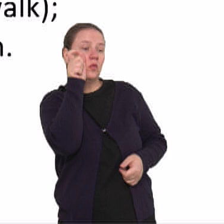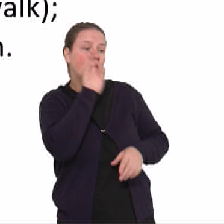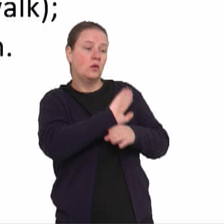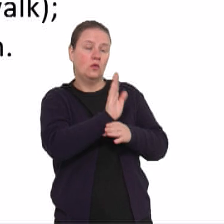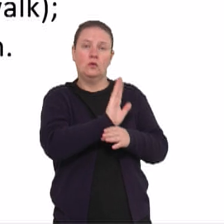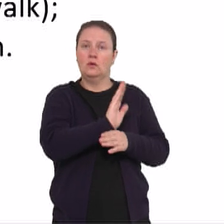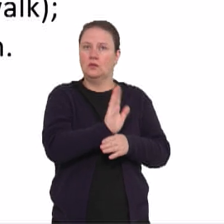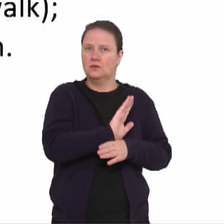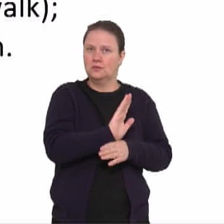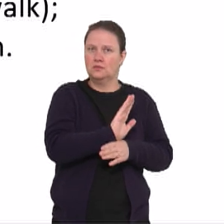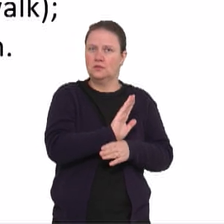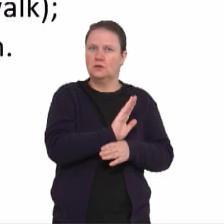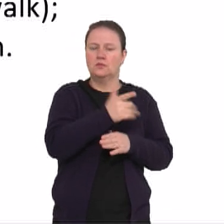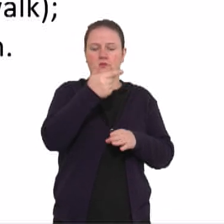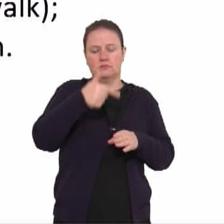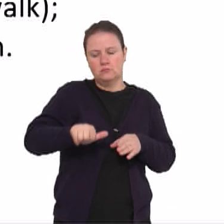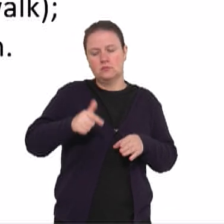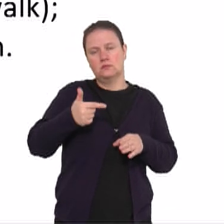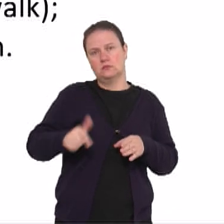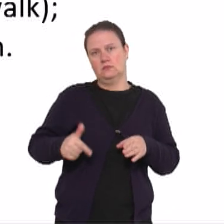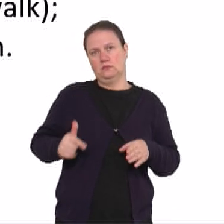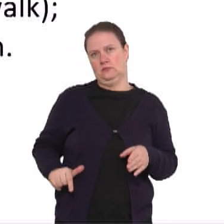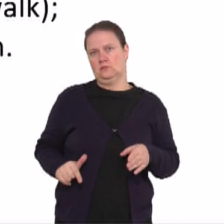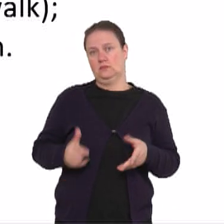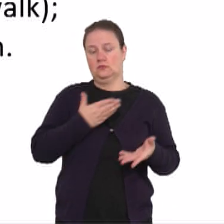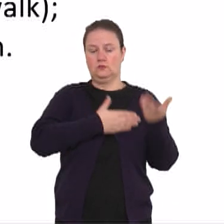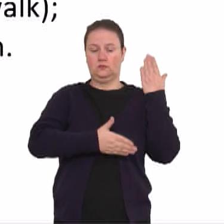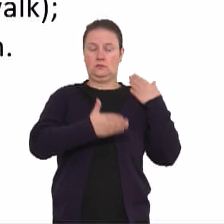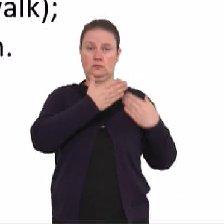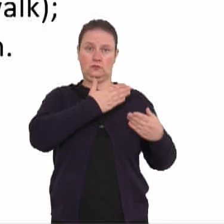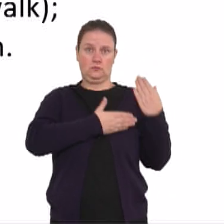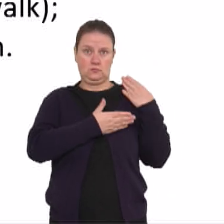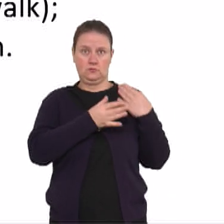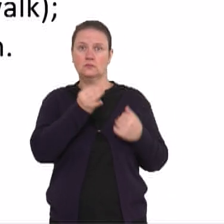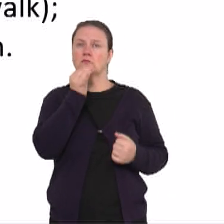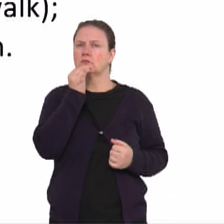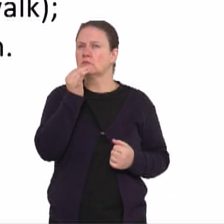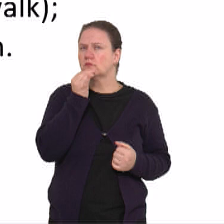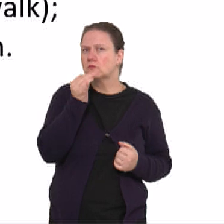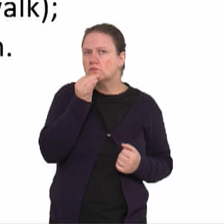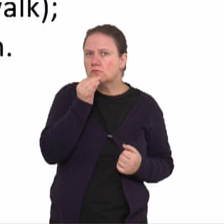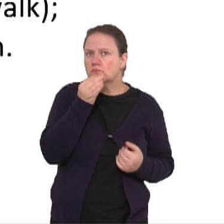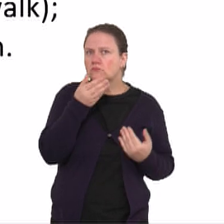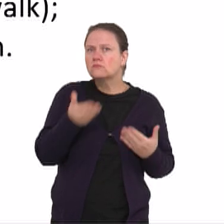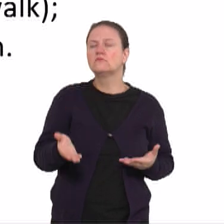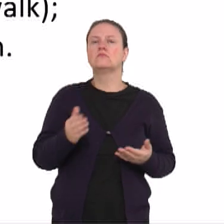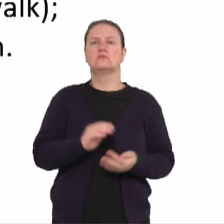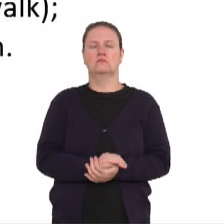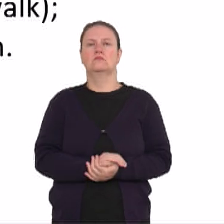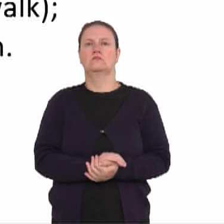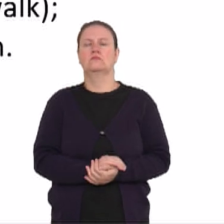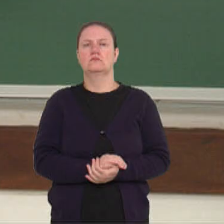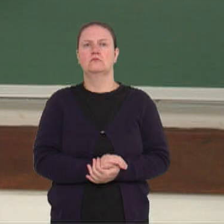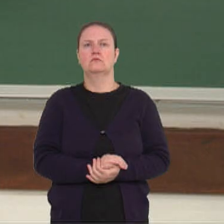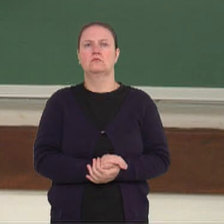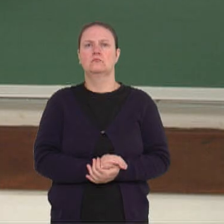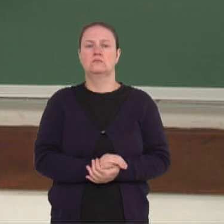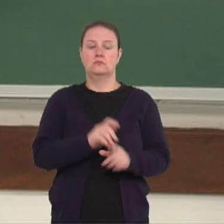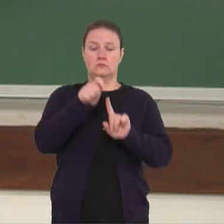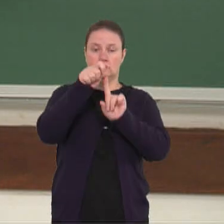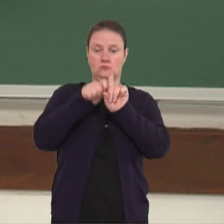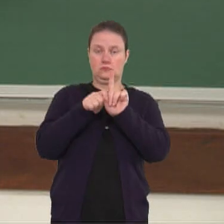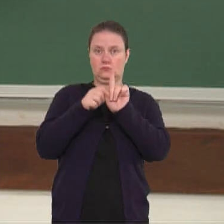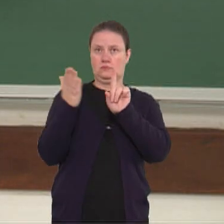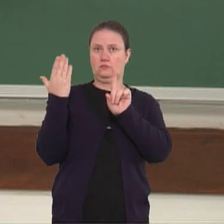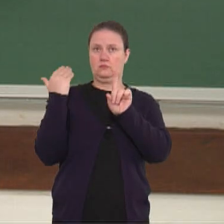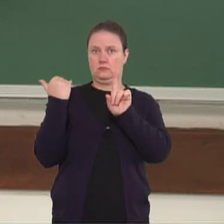Ações e situações repetidas e habituais no passado. Por exemplo, last month, que seria o quê? Mês